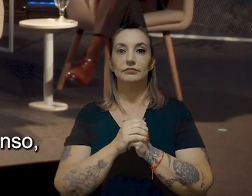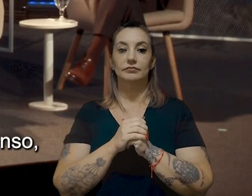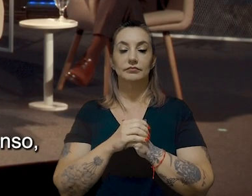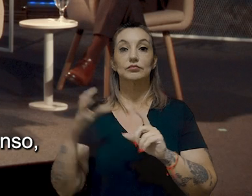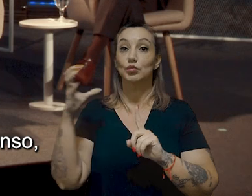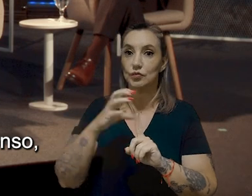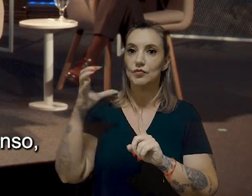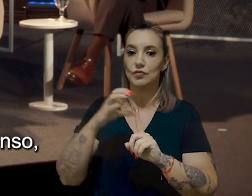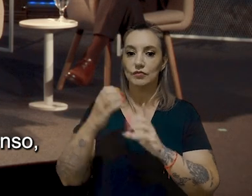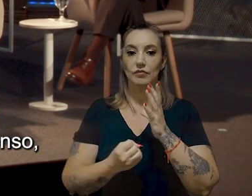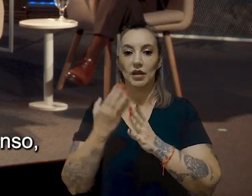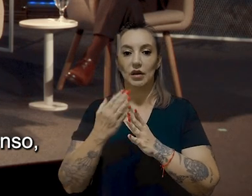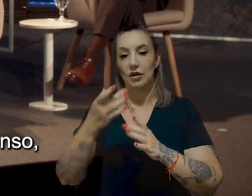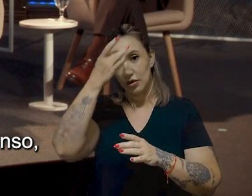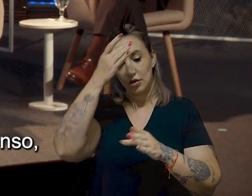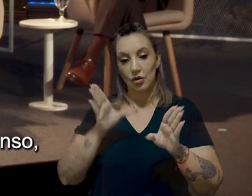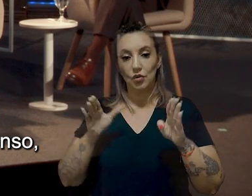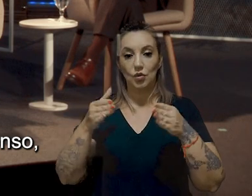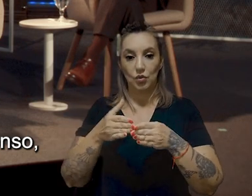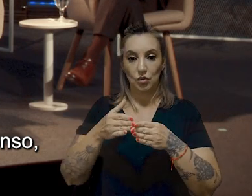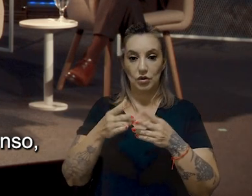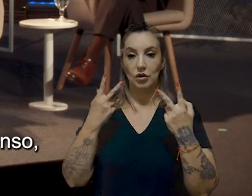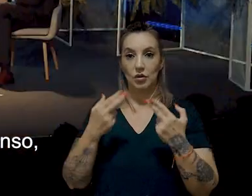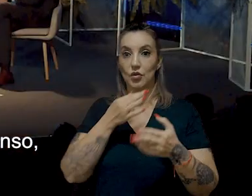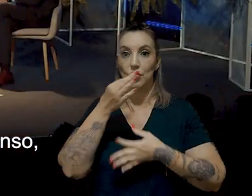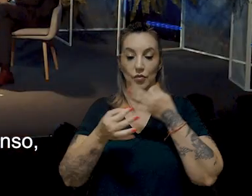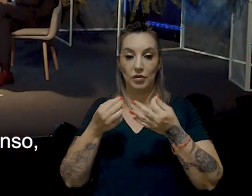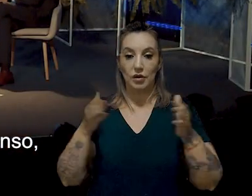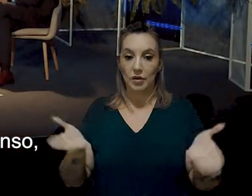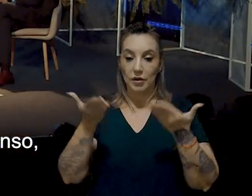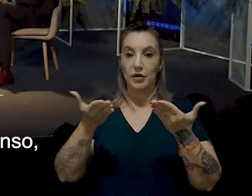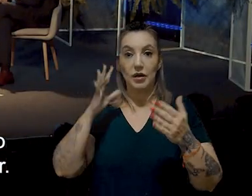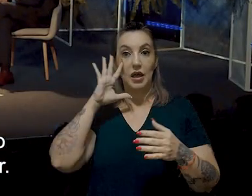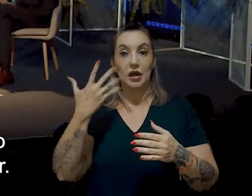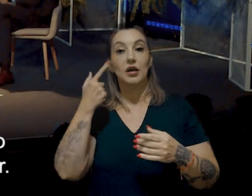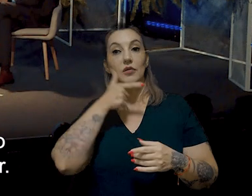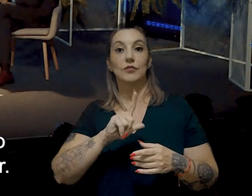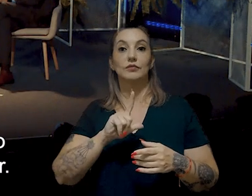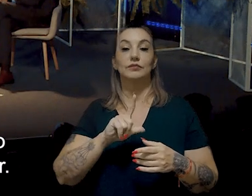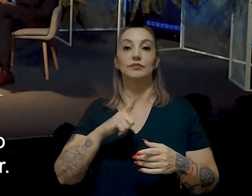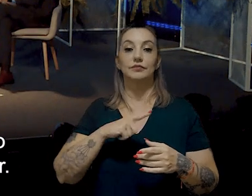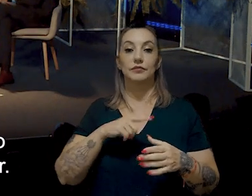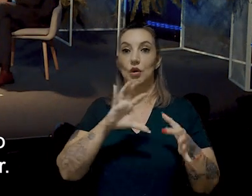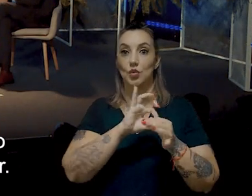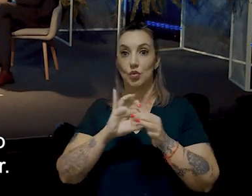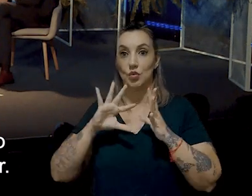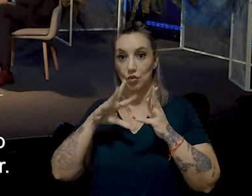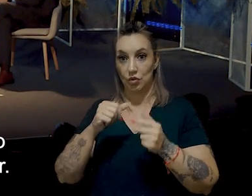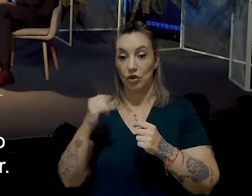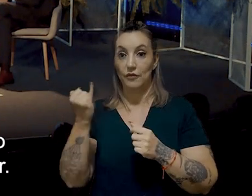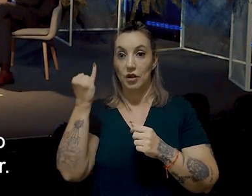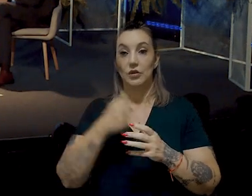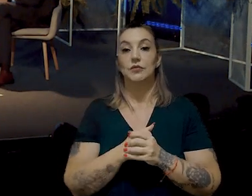de de convencimento criação de consenso eh estimular o processo decisório para que ele possa lidar com isso num contexto